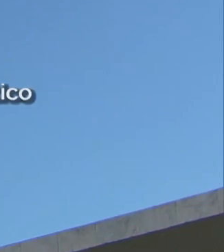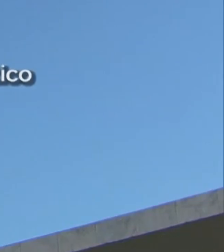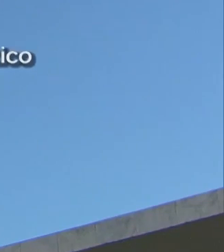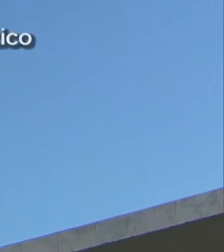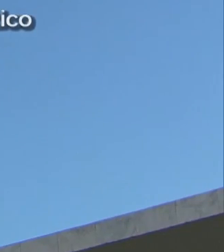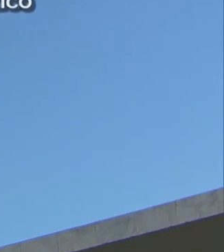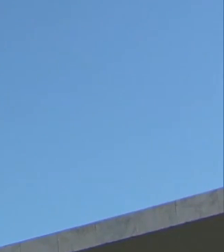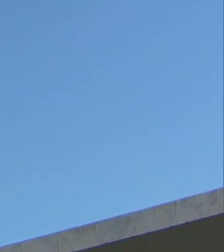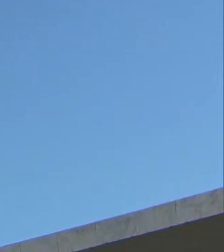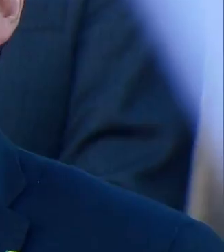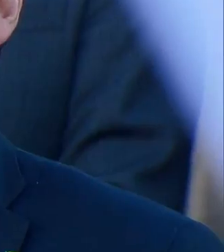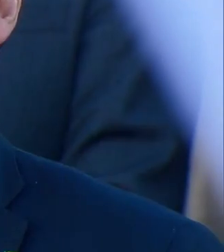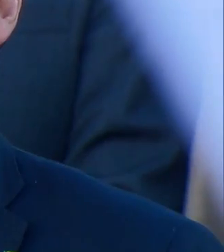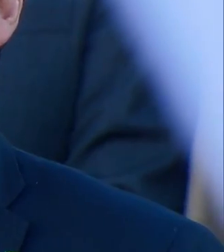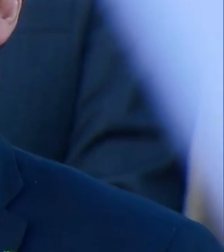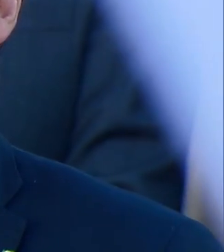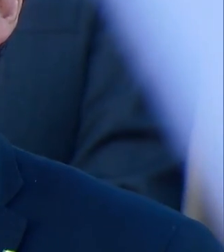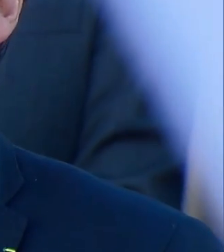Tchau!